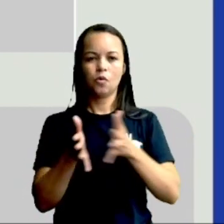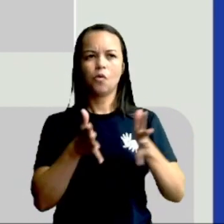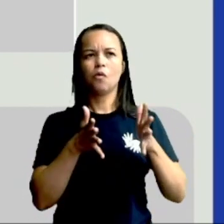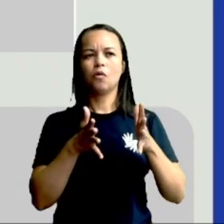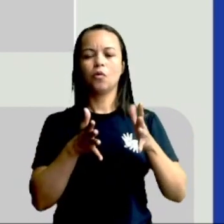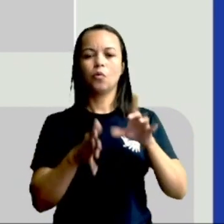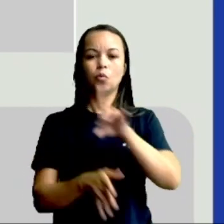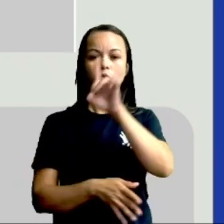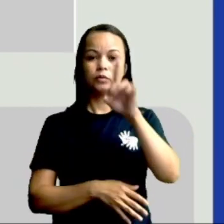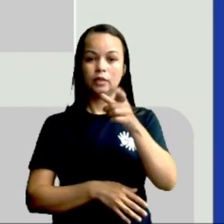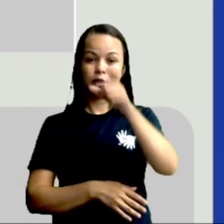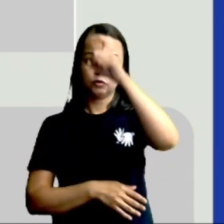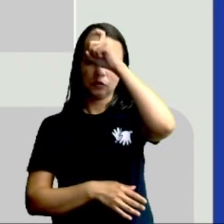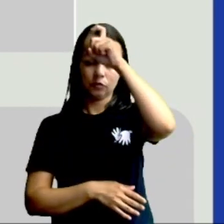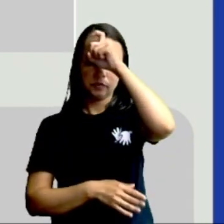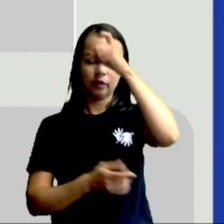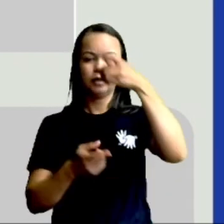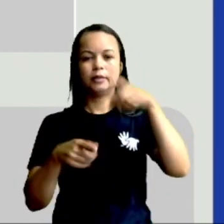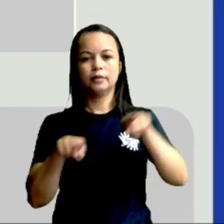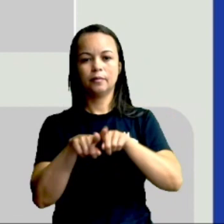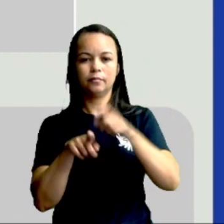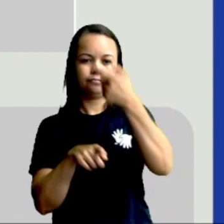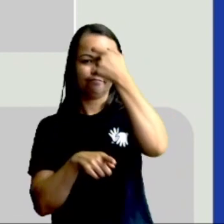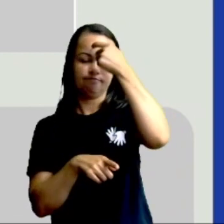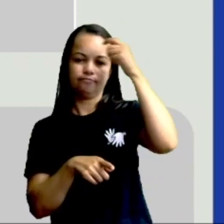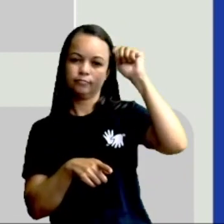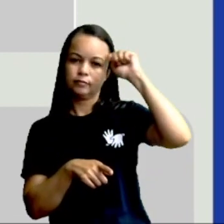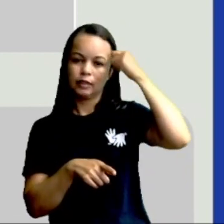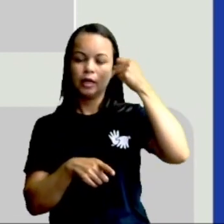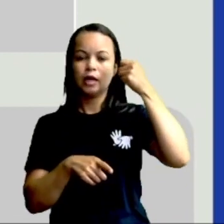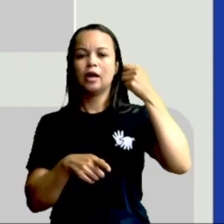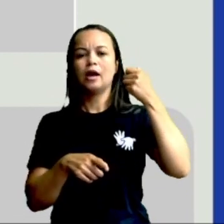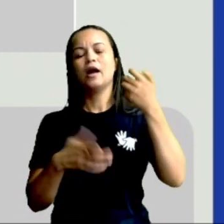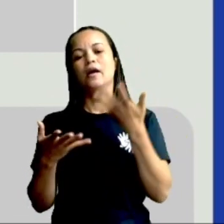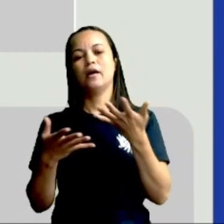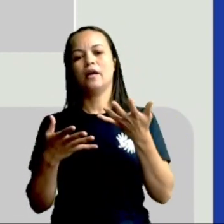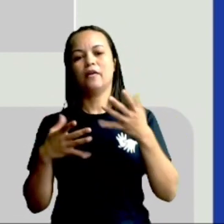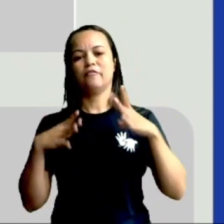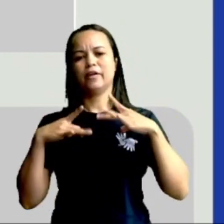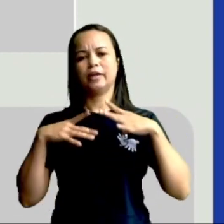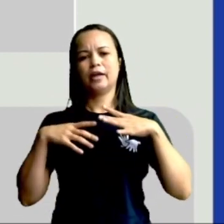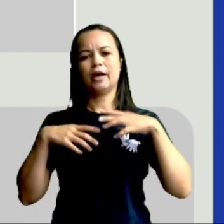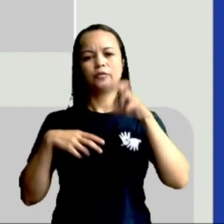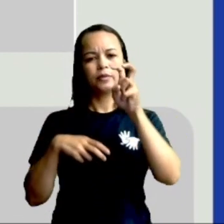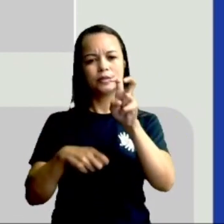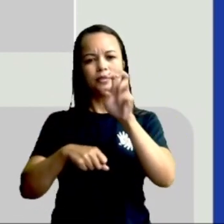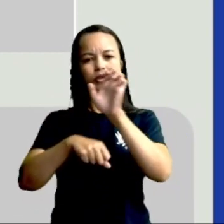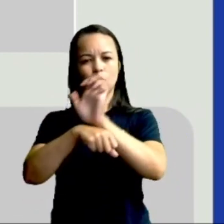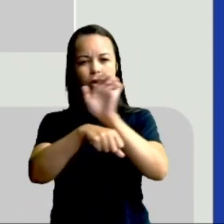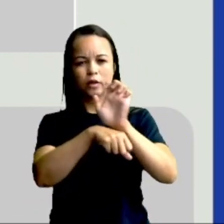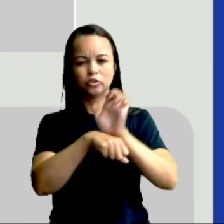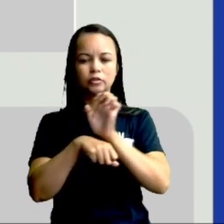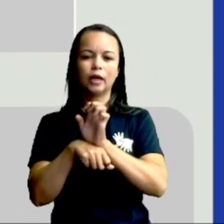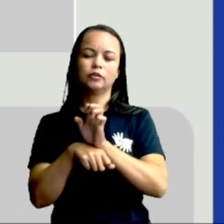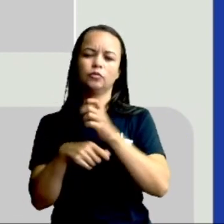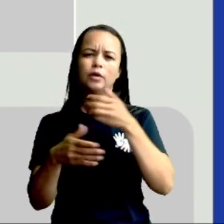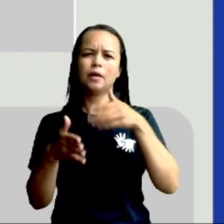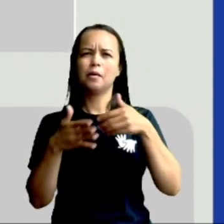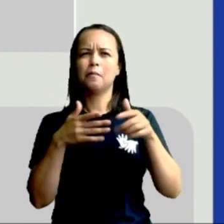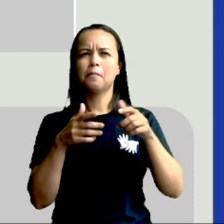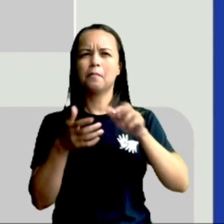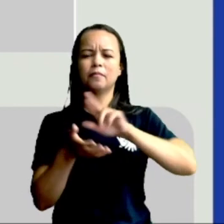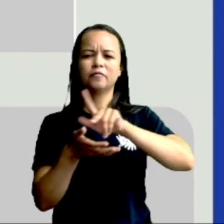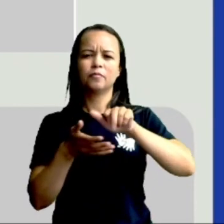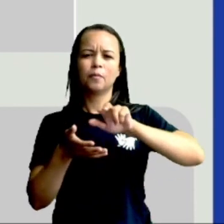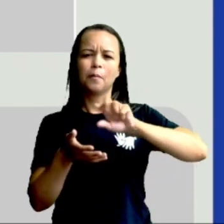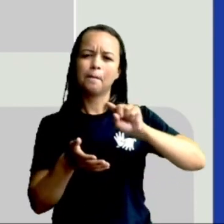Dia de Zumbi e da Consciência Negra é feriado em 5 estados e cerca de 1.000 municípios, né? Para a